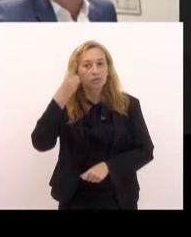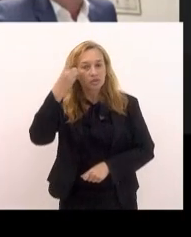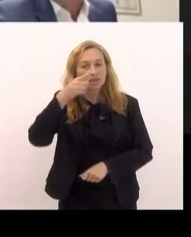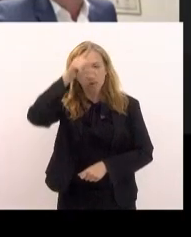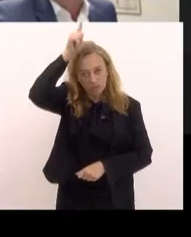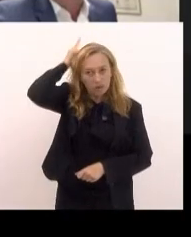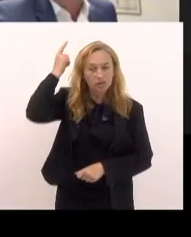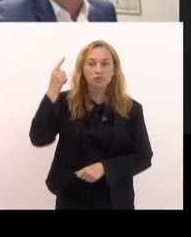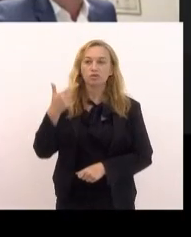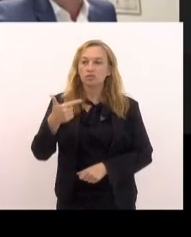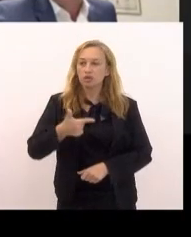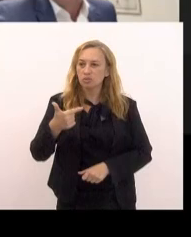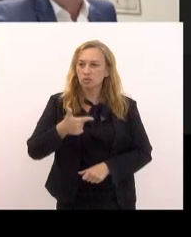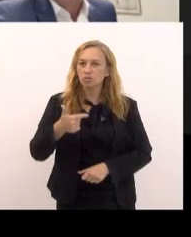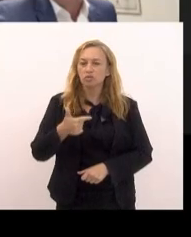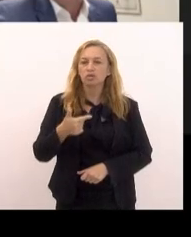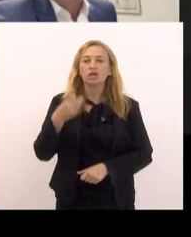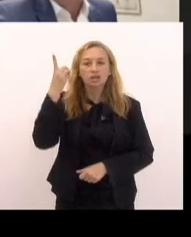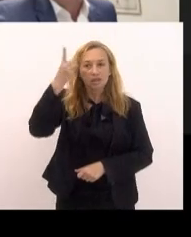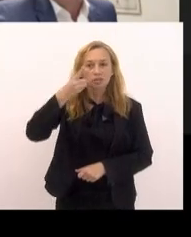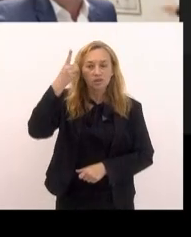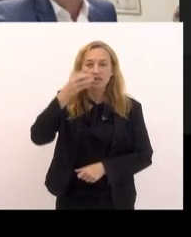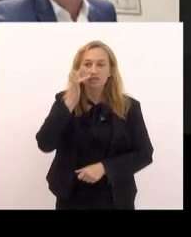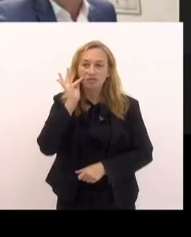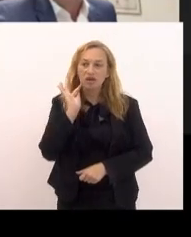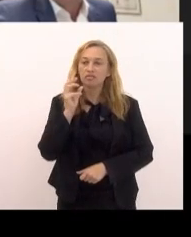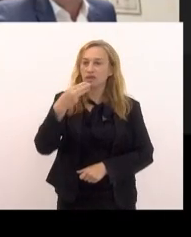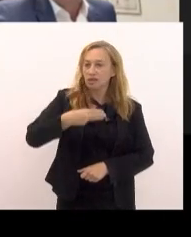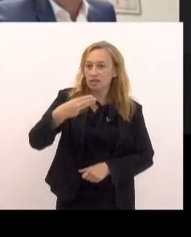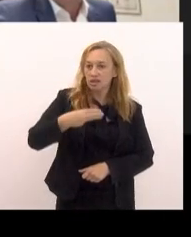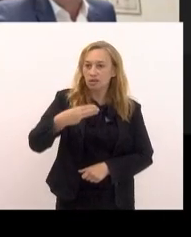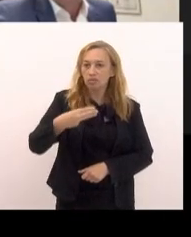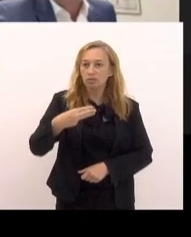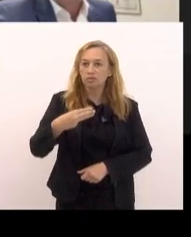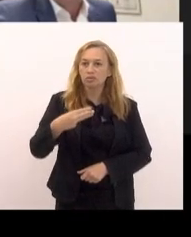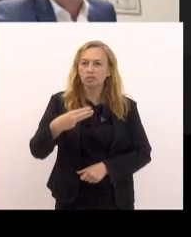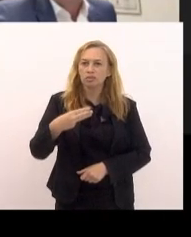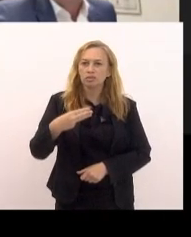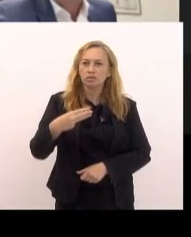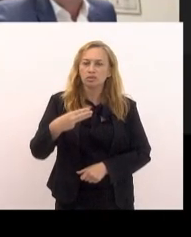segundo. Deputado Flávio, terceiro.